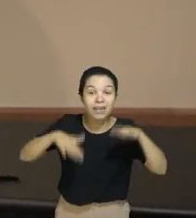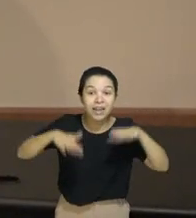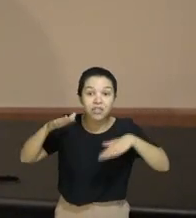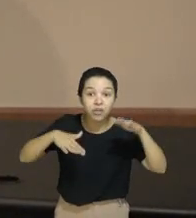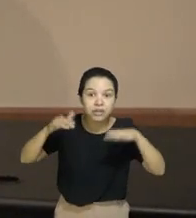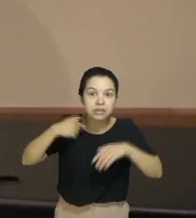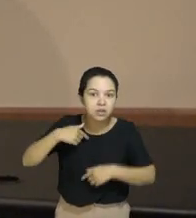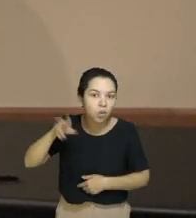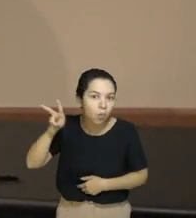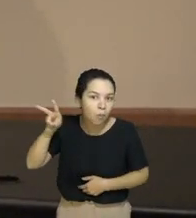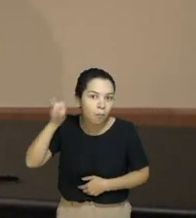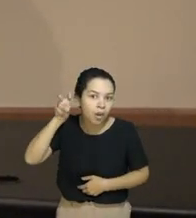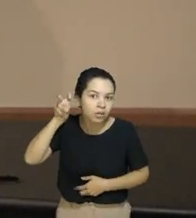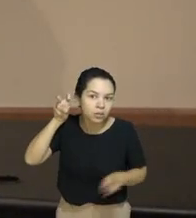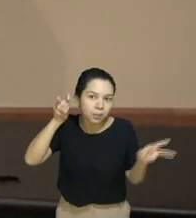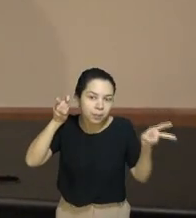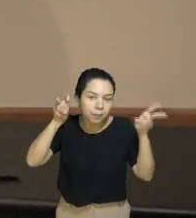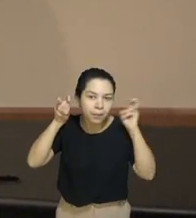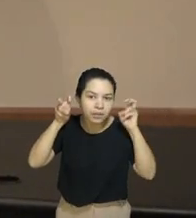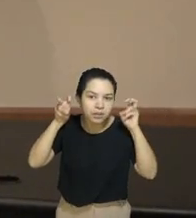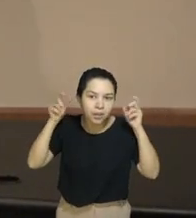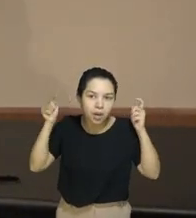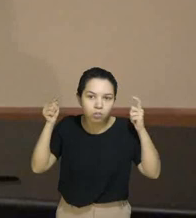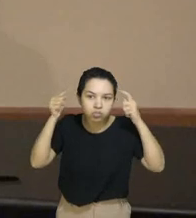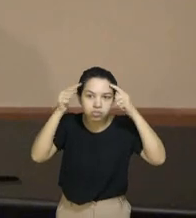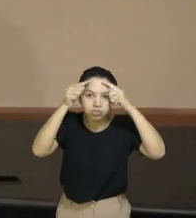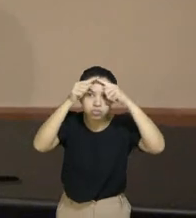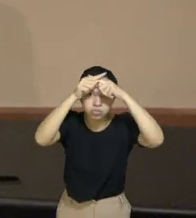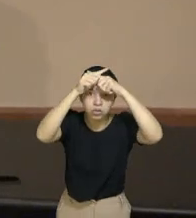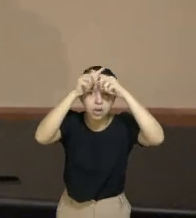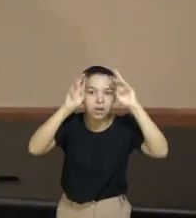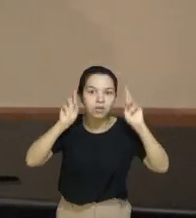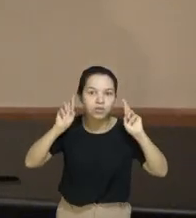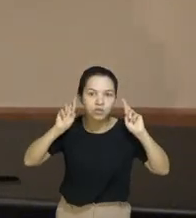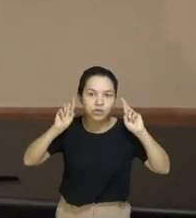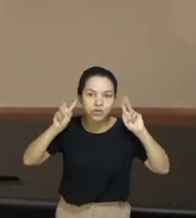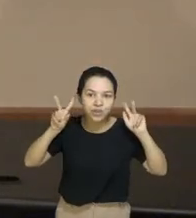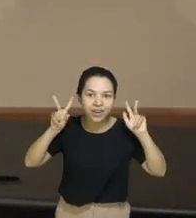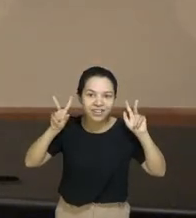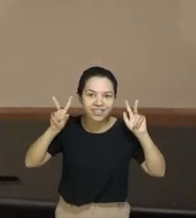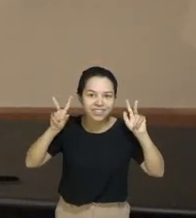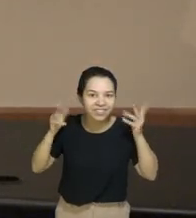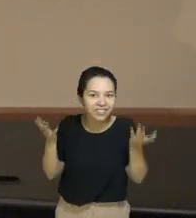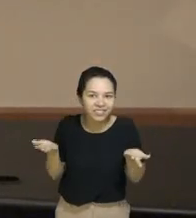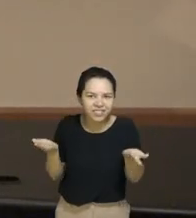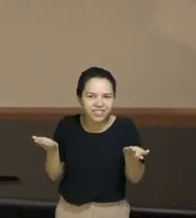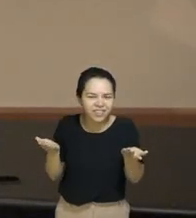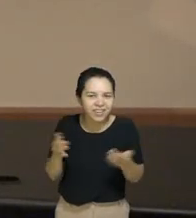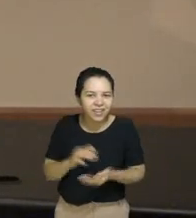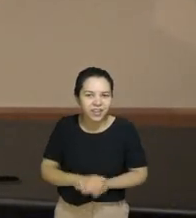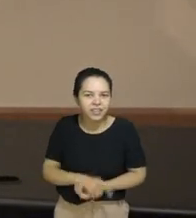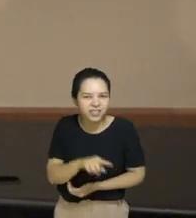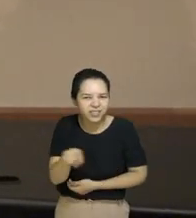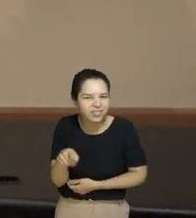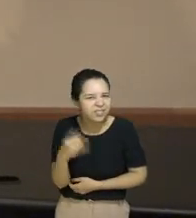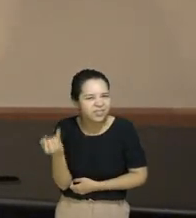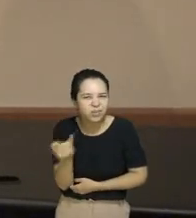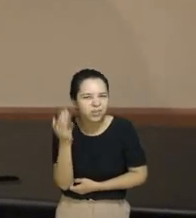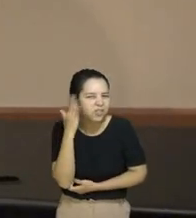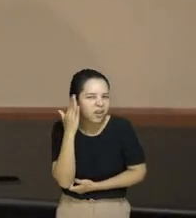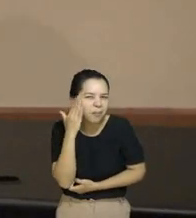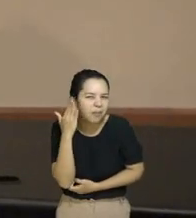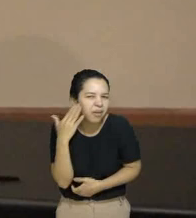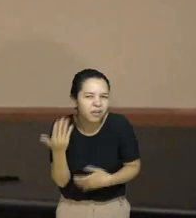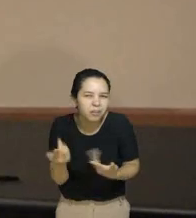cérebro processa diferente do que do outro. E por que é importante saber disso? Vocês estão pensando, ai, que saco, né? Para que saber